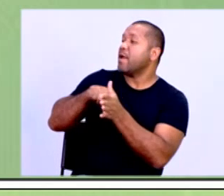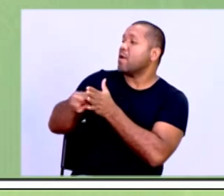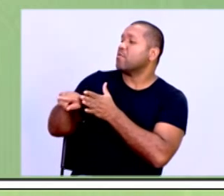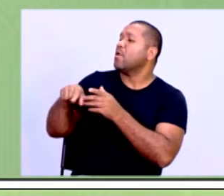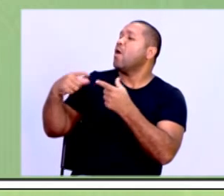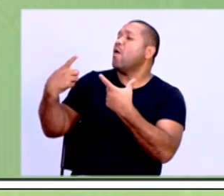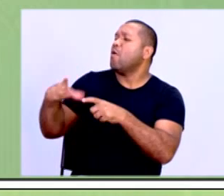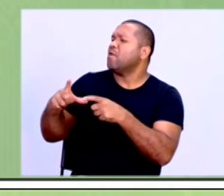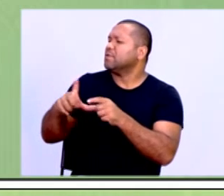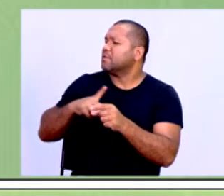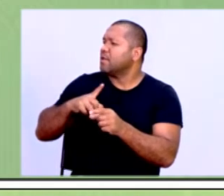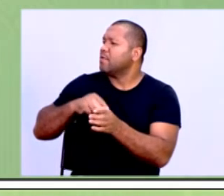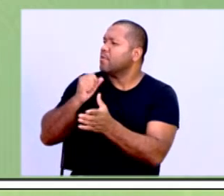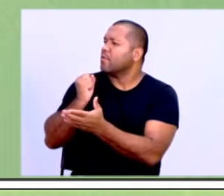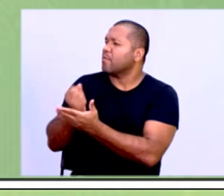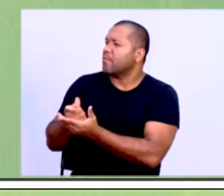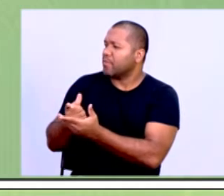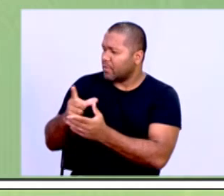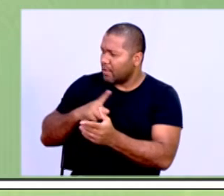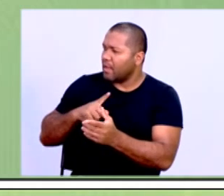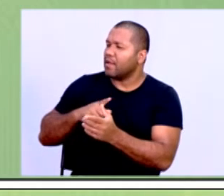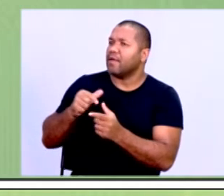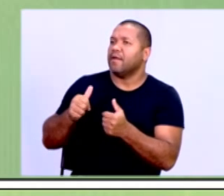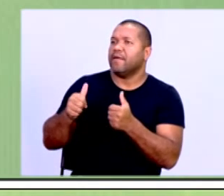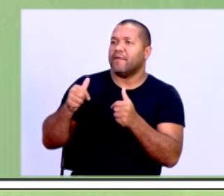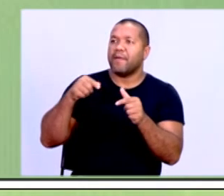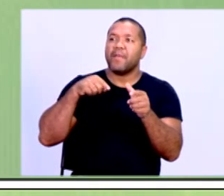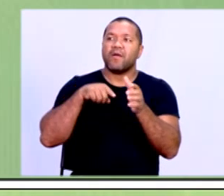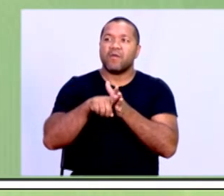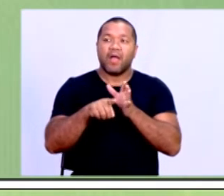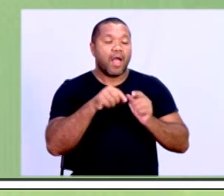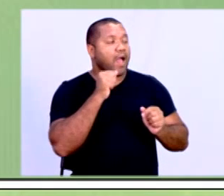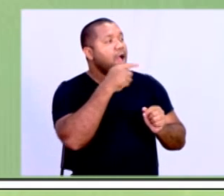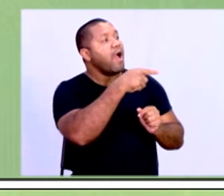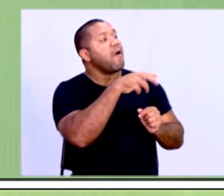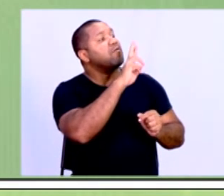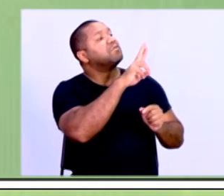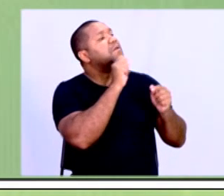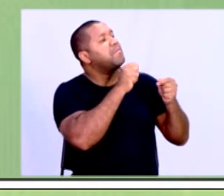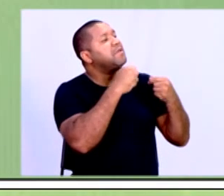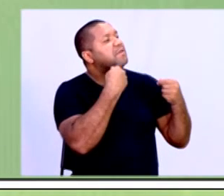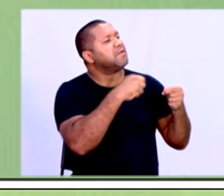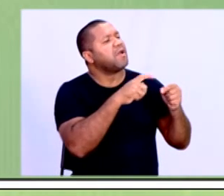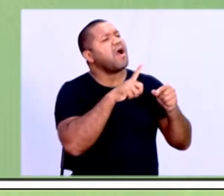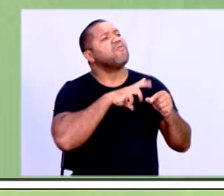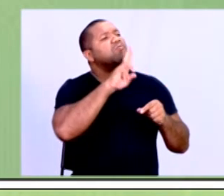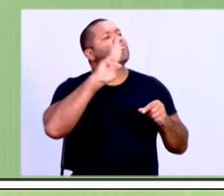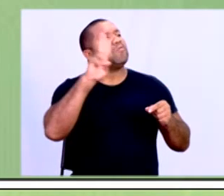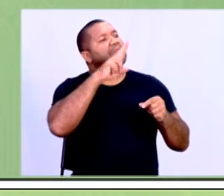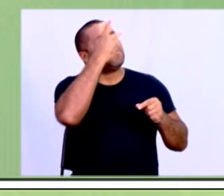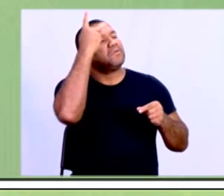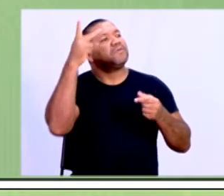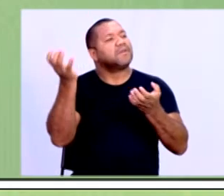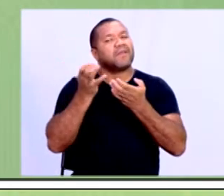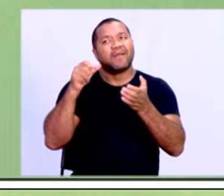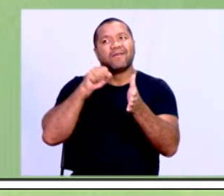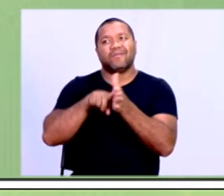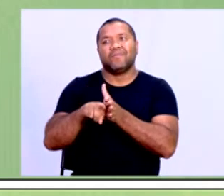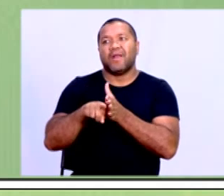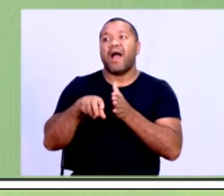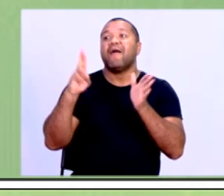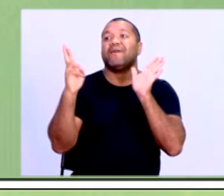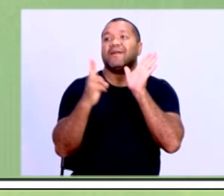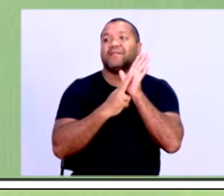dos pedidos, e também ele vai consultar os clientes e vai dar como resposta os dados